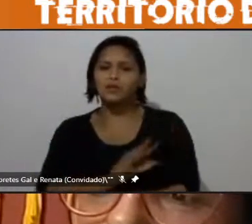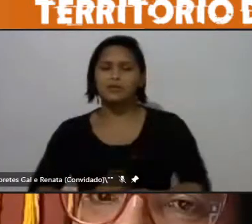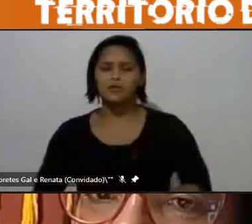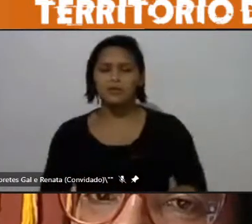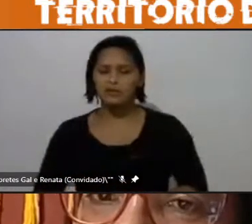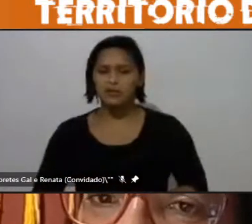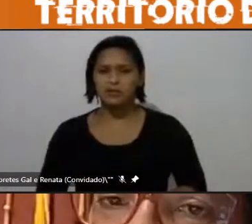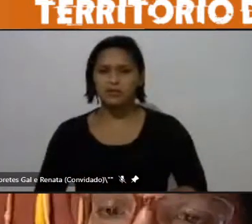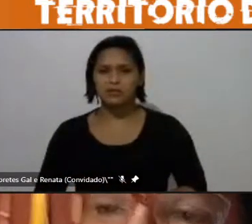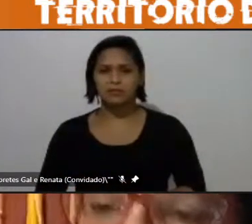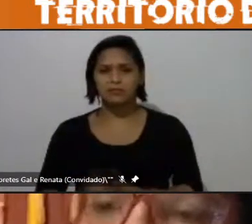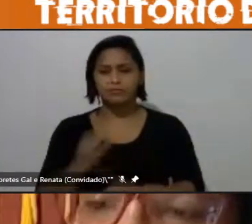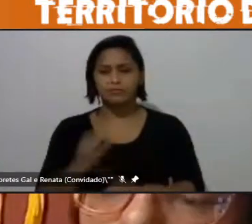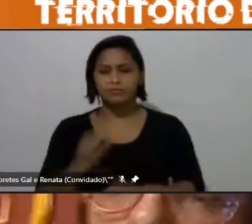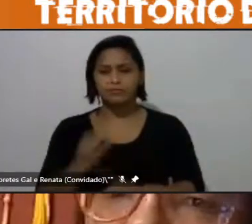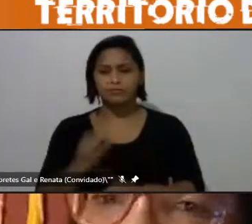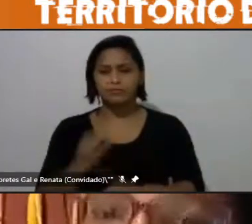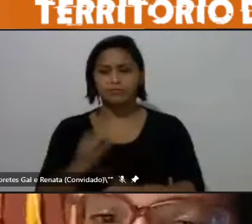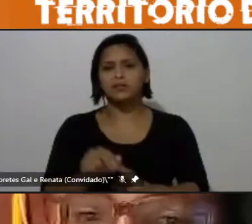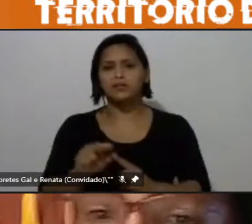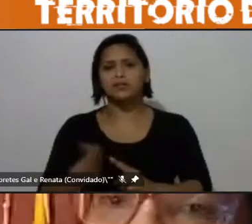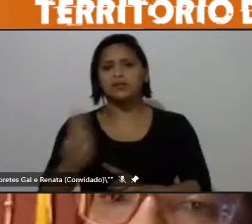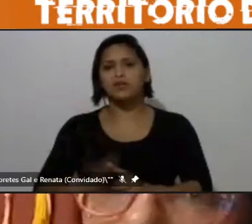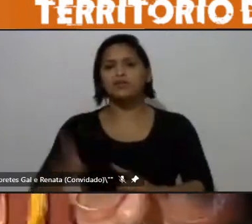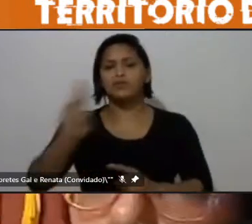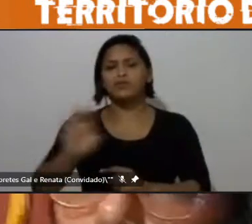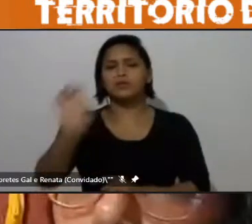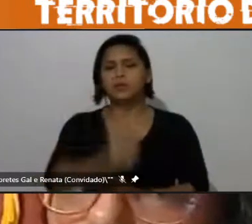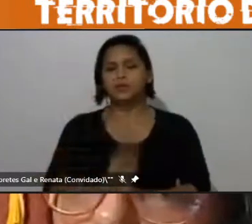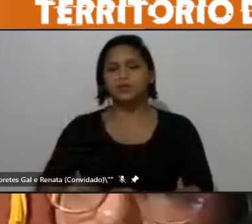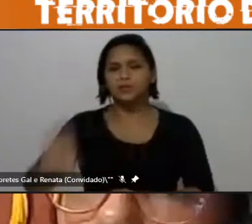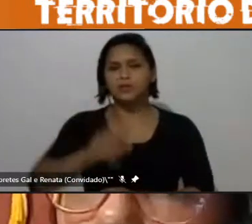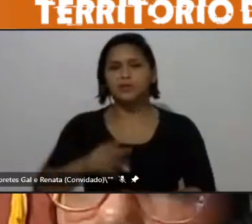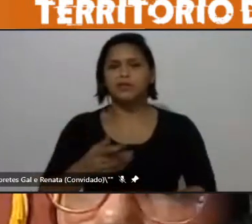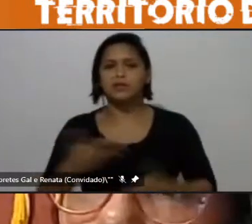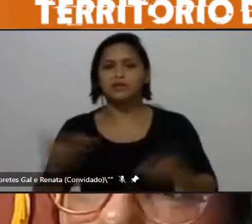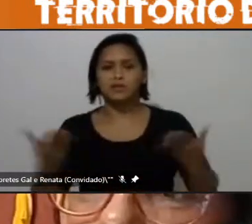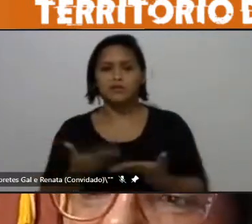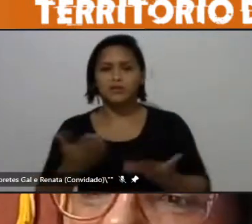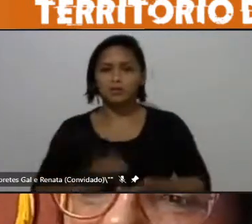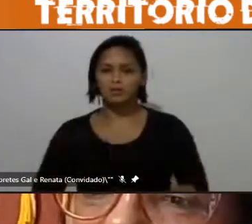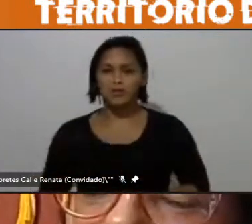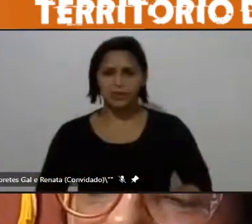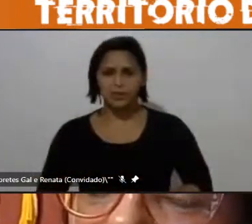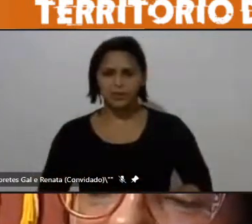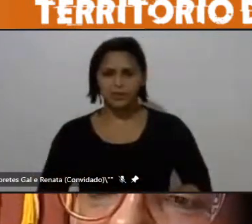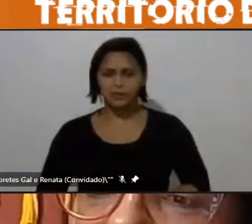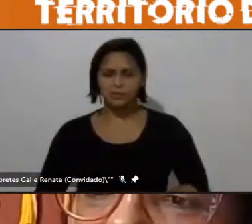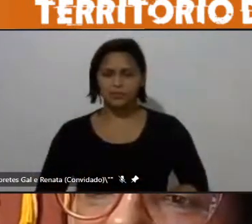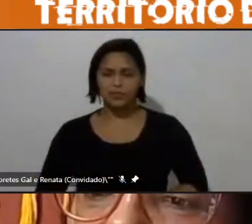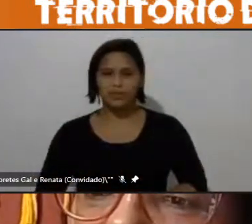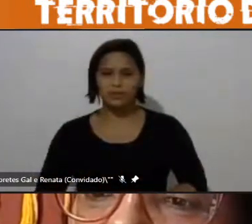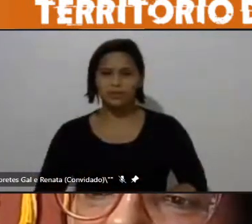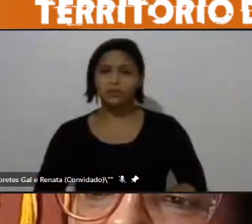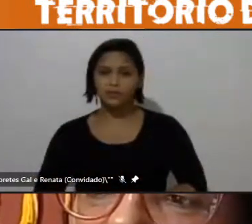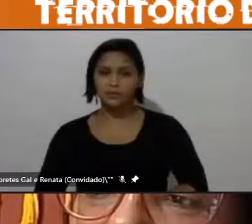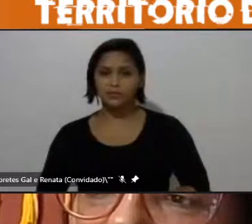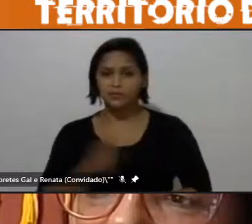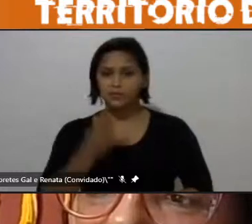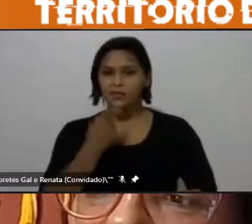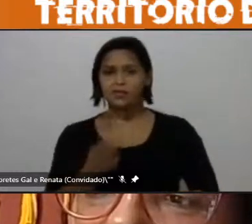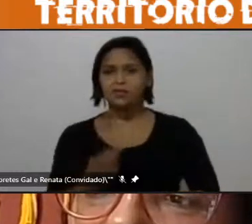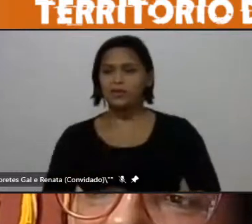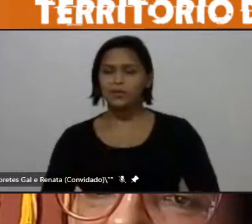Europeu da União Europeia. E também é membro da Coordenação Internacional de Gestão do